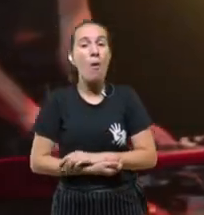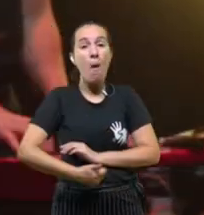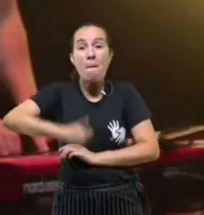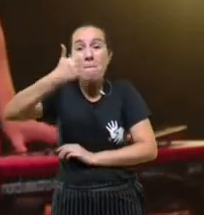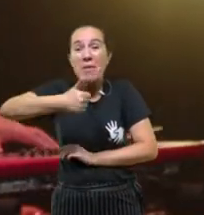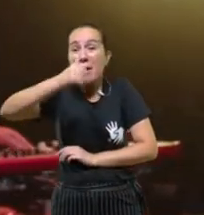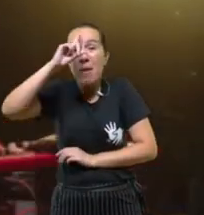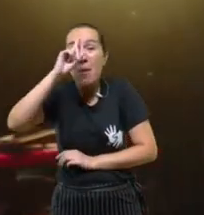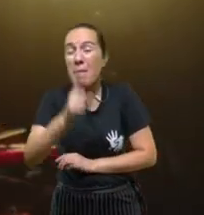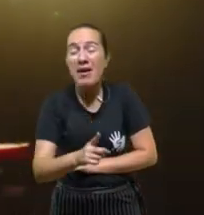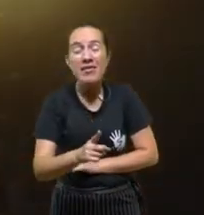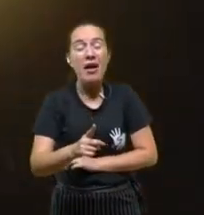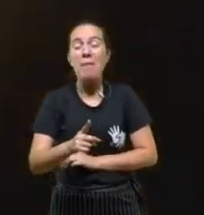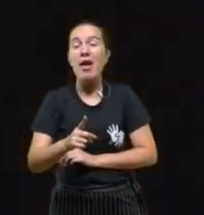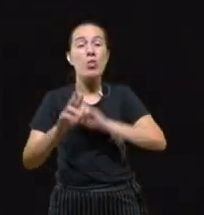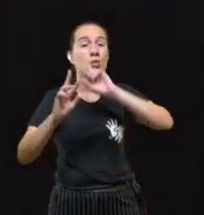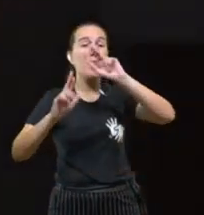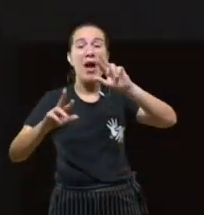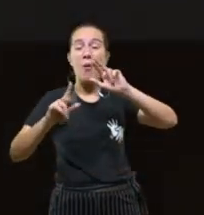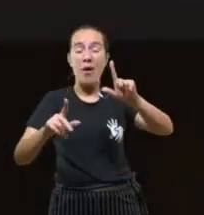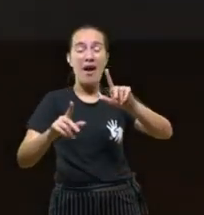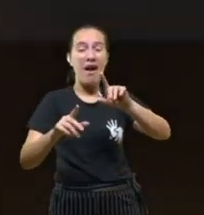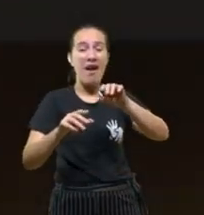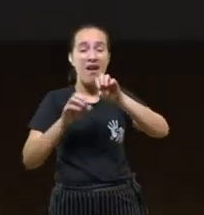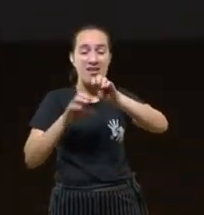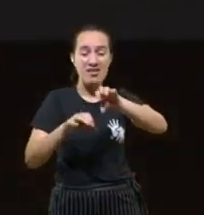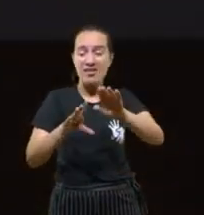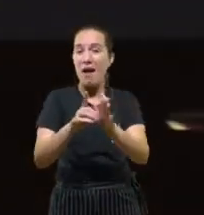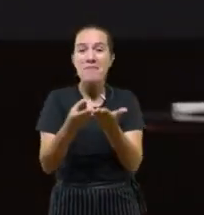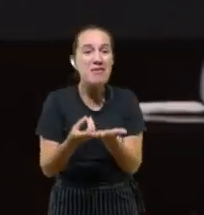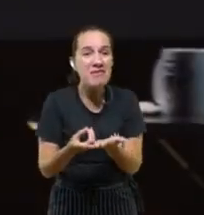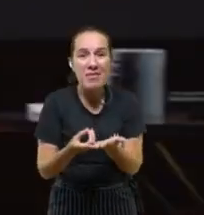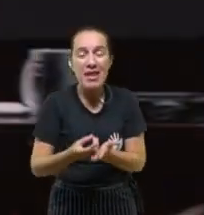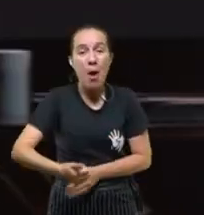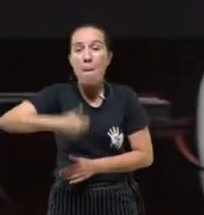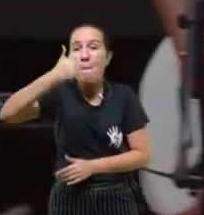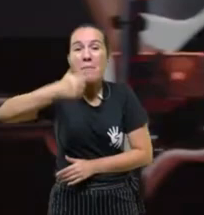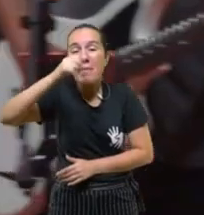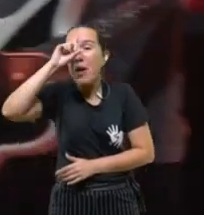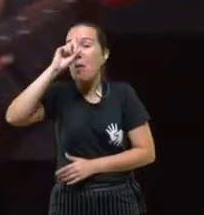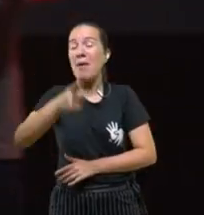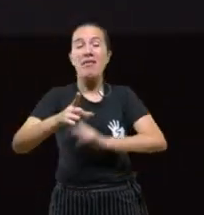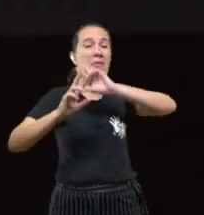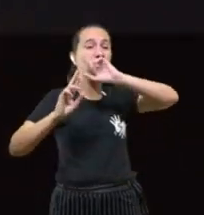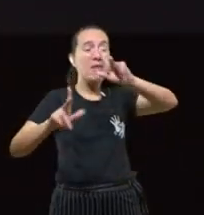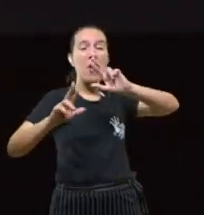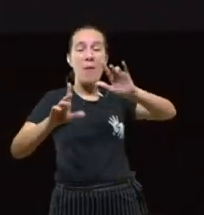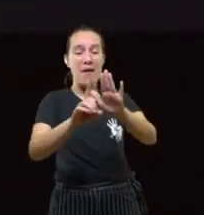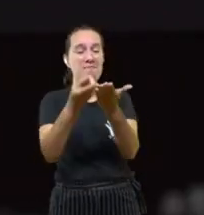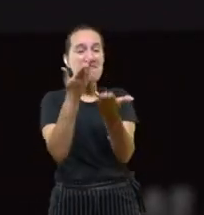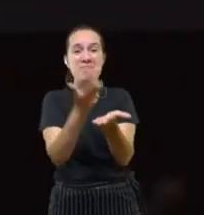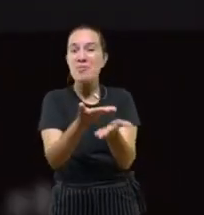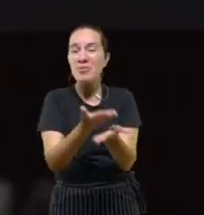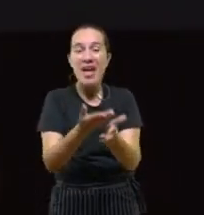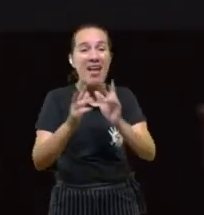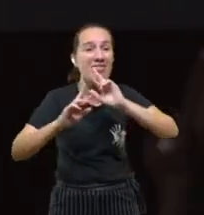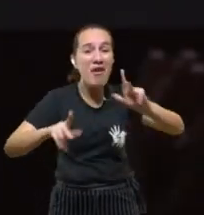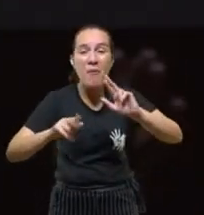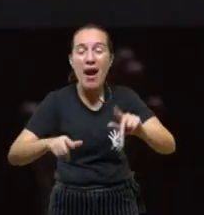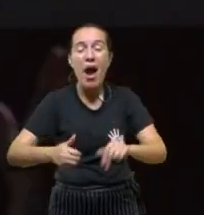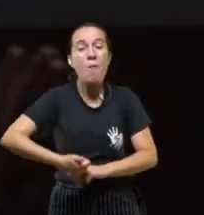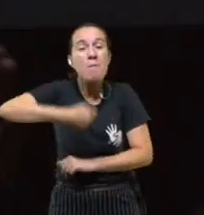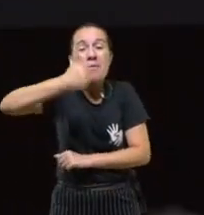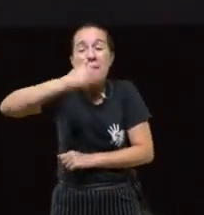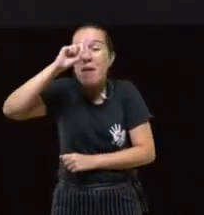não é discipulado, o primeiro mandamento não é estudo bíblico, o primeiro mandamento é